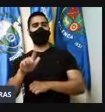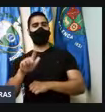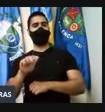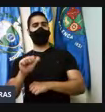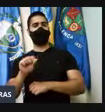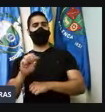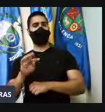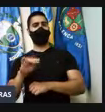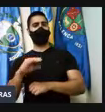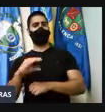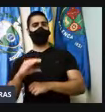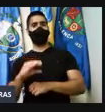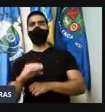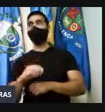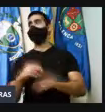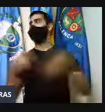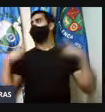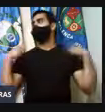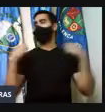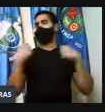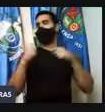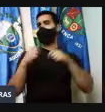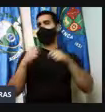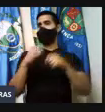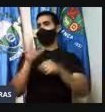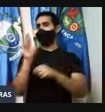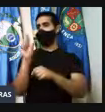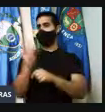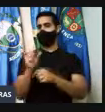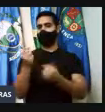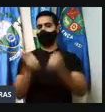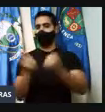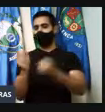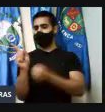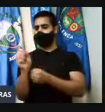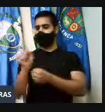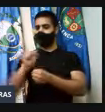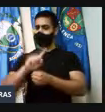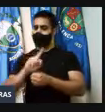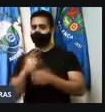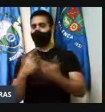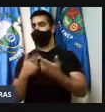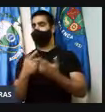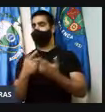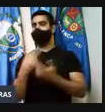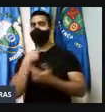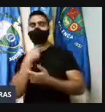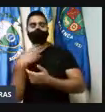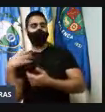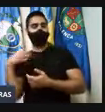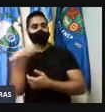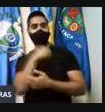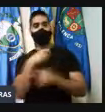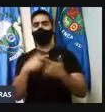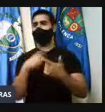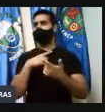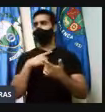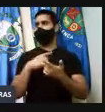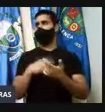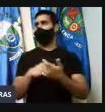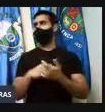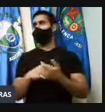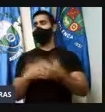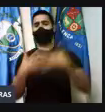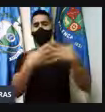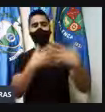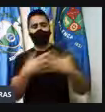ao motorista sobre a necessidade de redução de velocidade nesse trecho, devido ao grande fluxo de circulação de caminhões